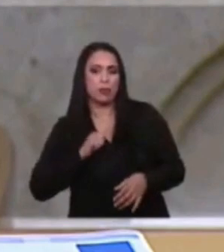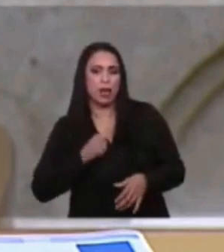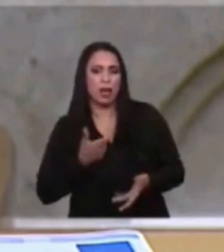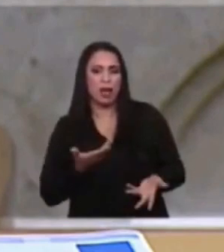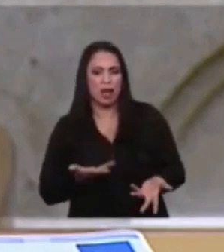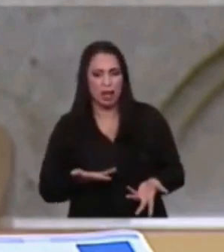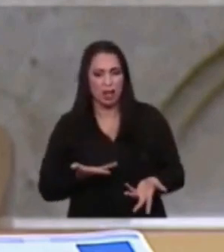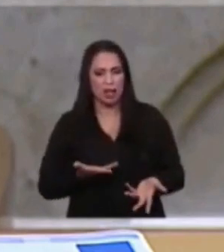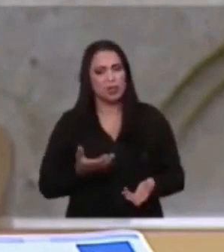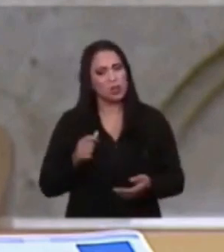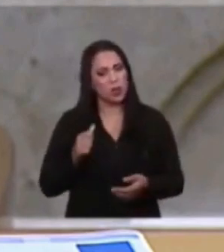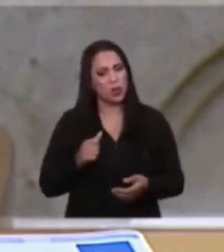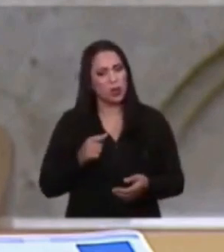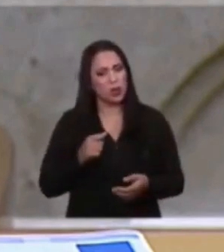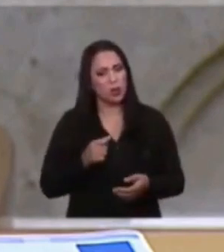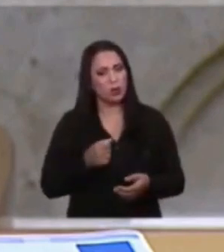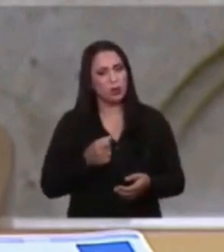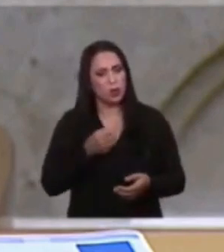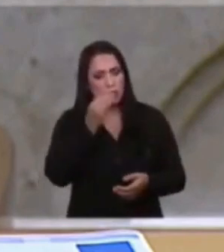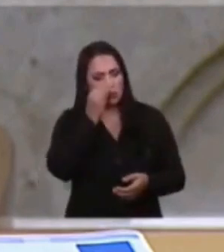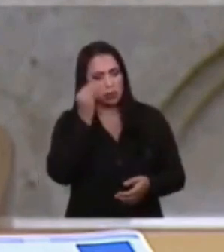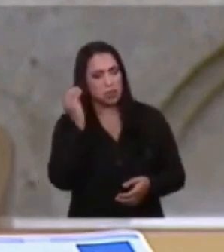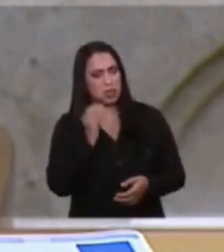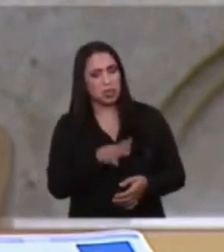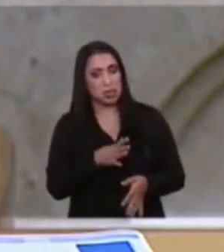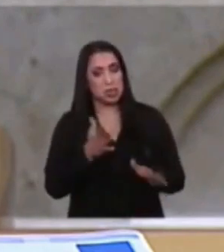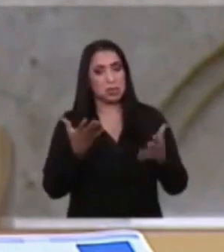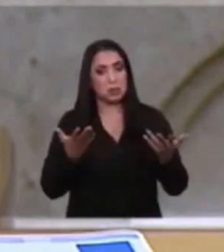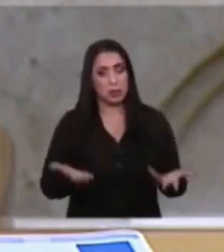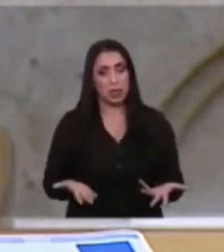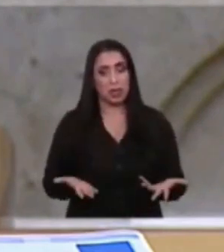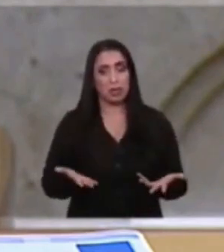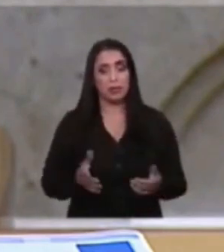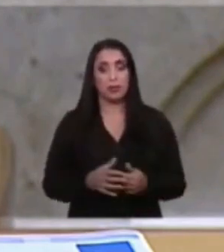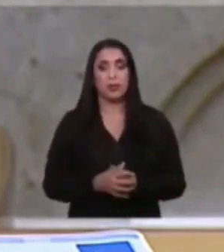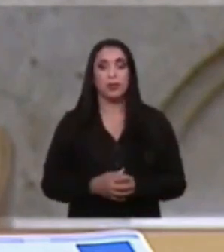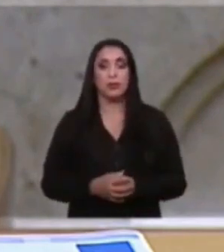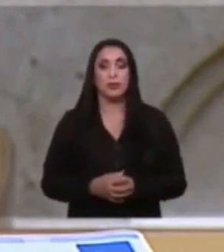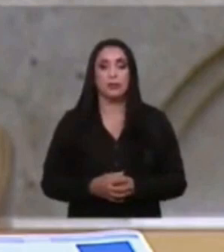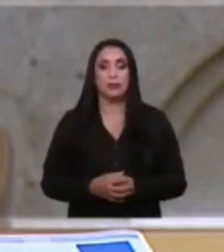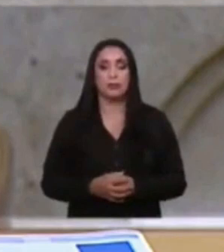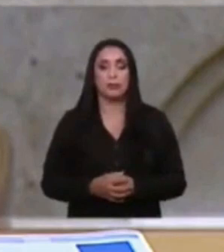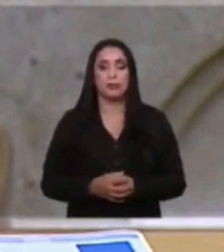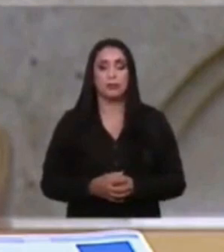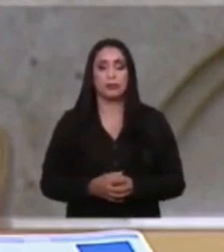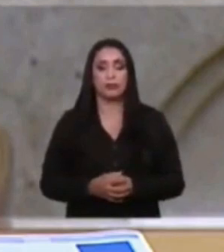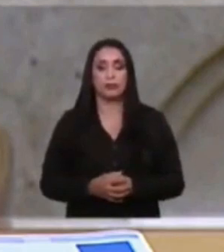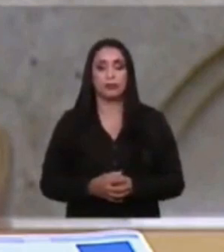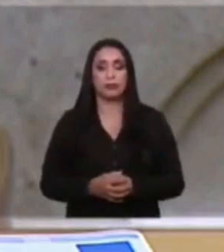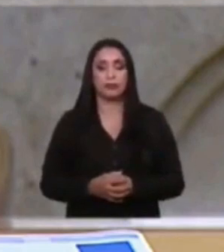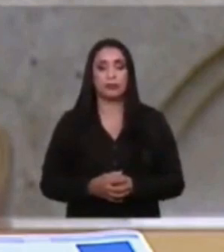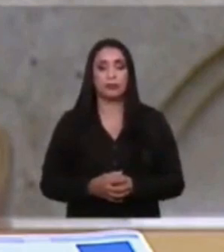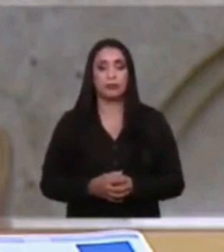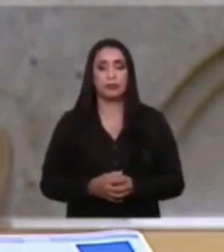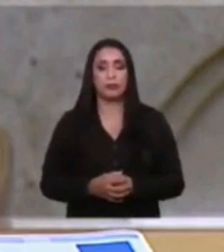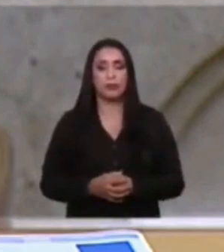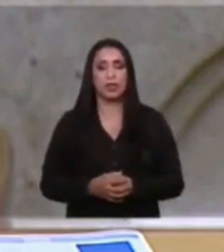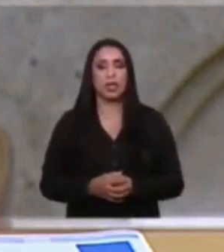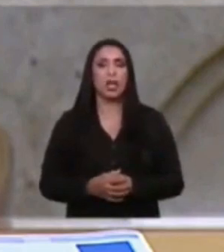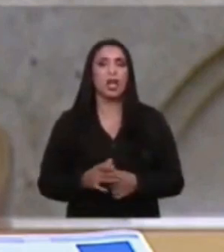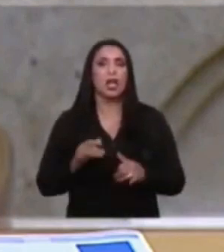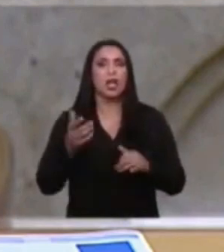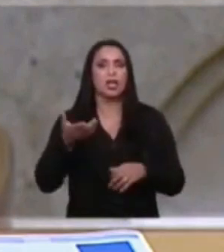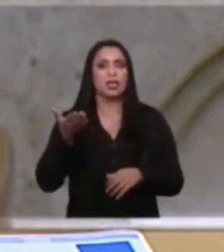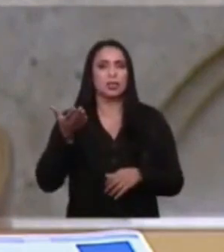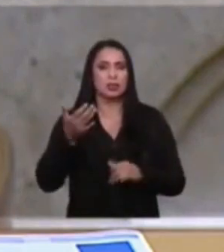má-fé ou por grave negligência. Quanto à questão da retirada de notícia, antigamente